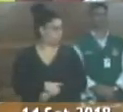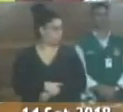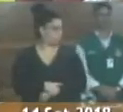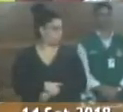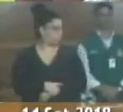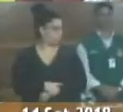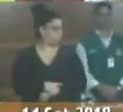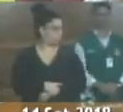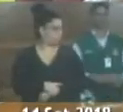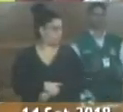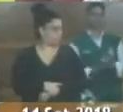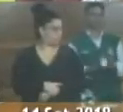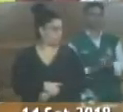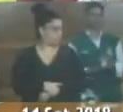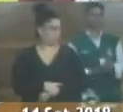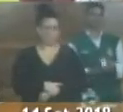mim.